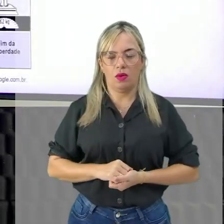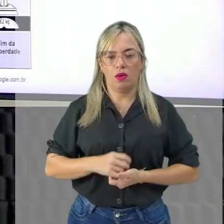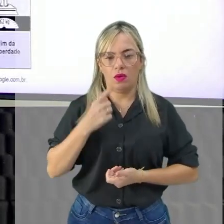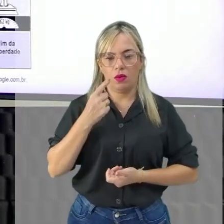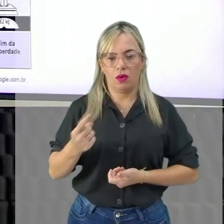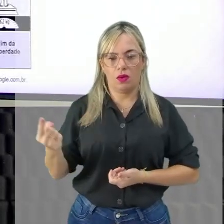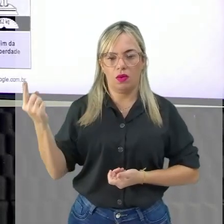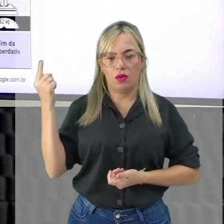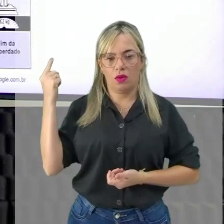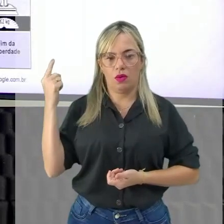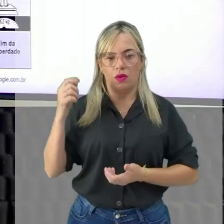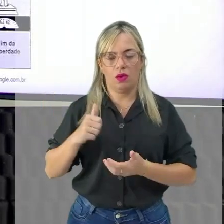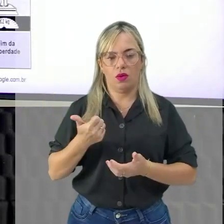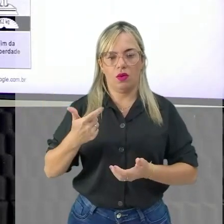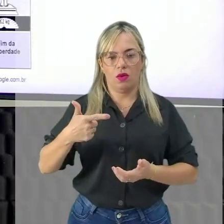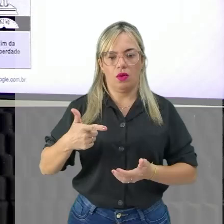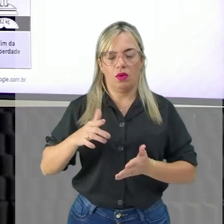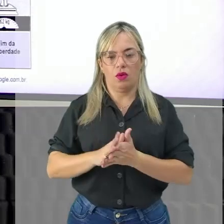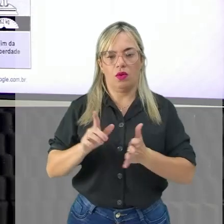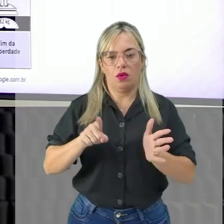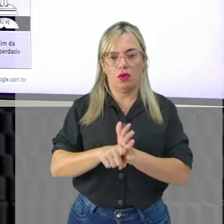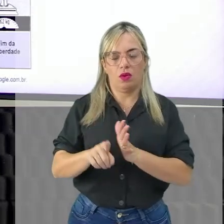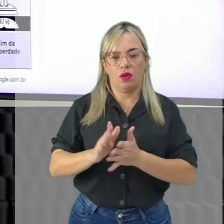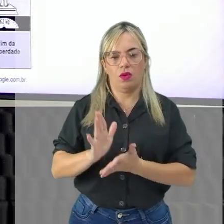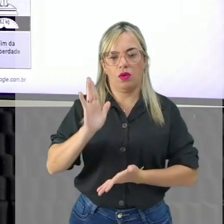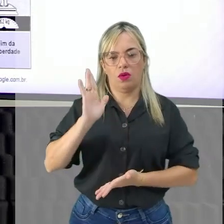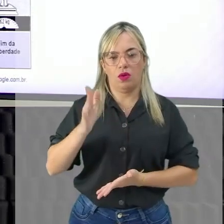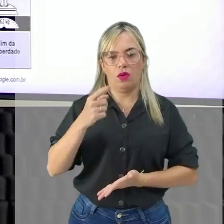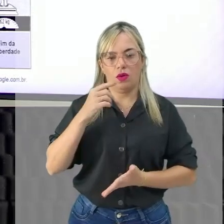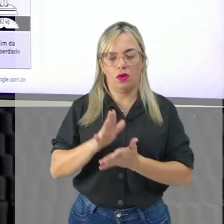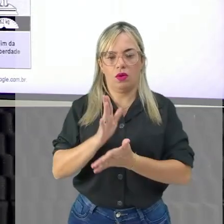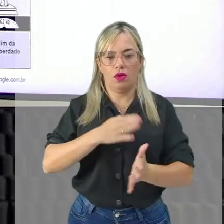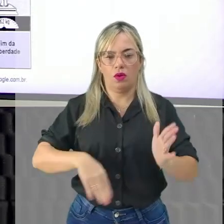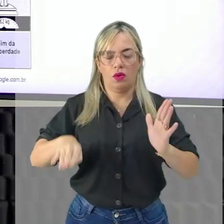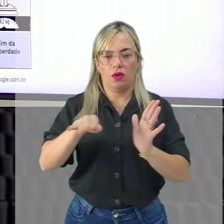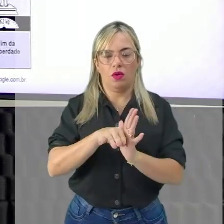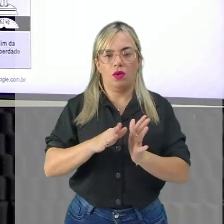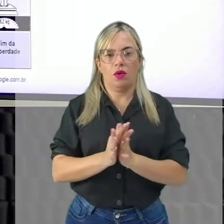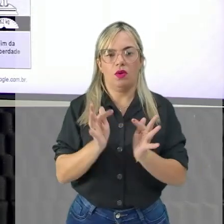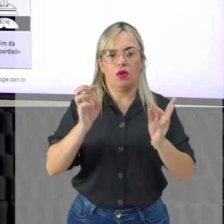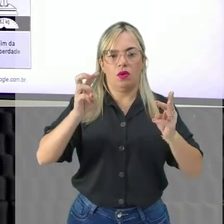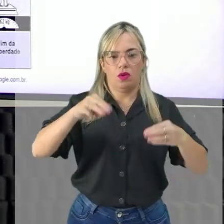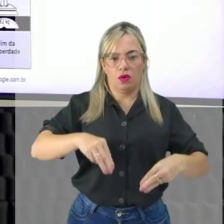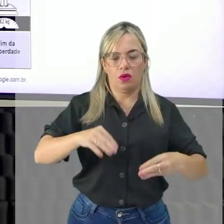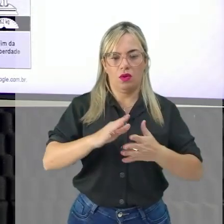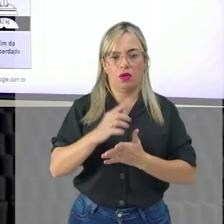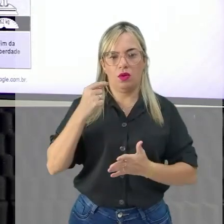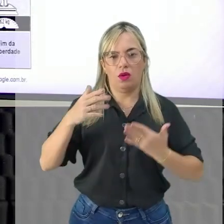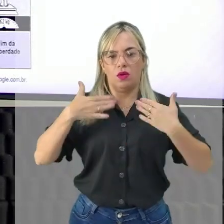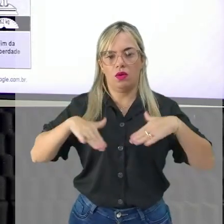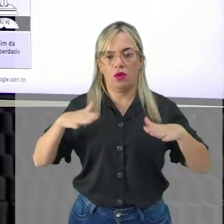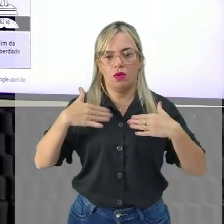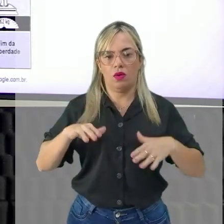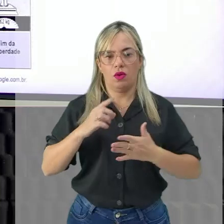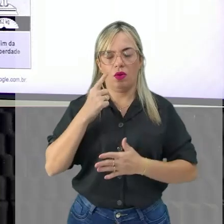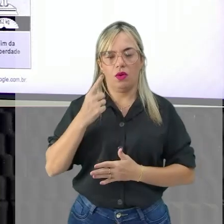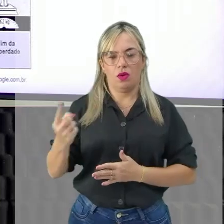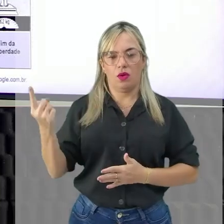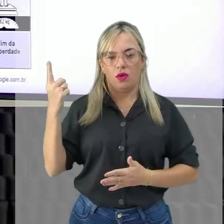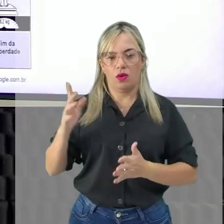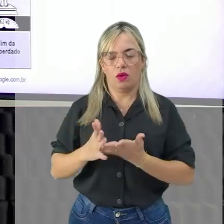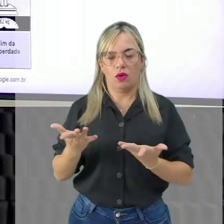Questão 12, né? A gente já chegou ali no final da questão 11, foi tranquilo. Questão